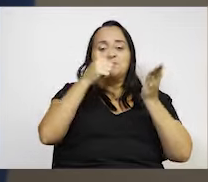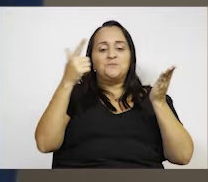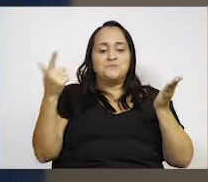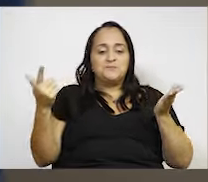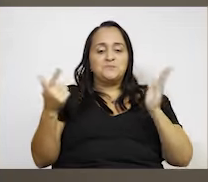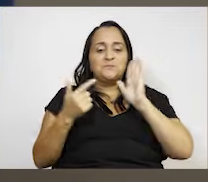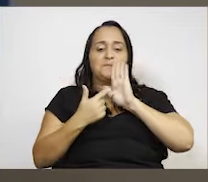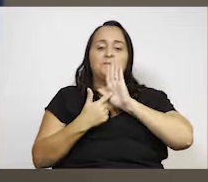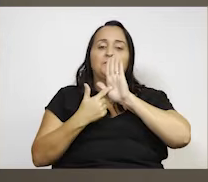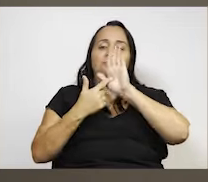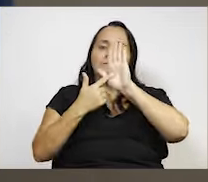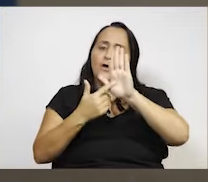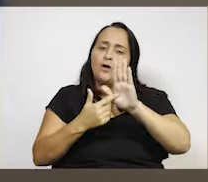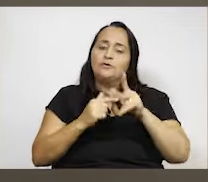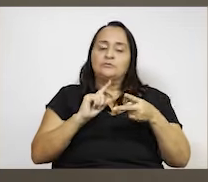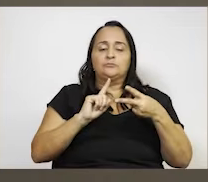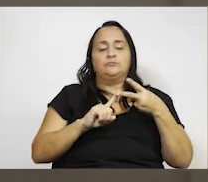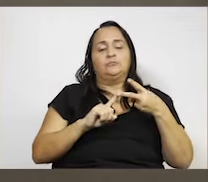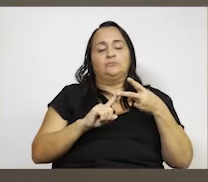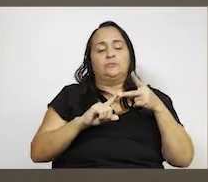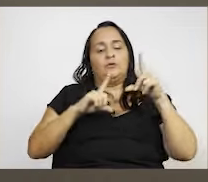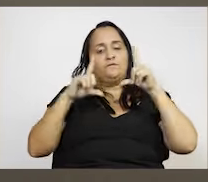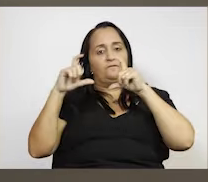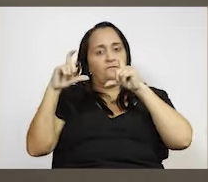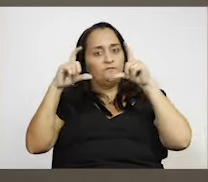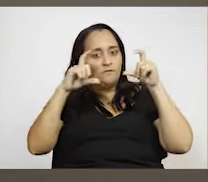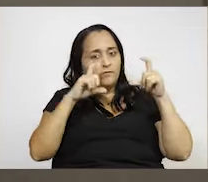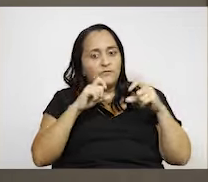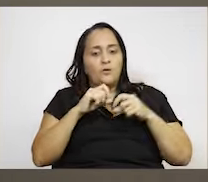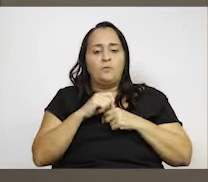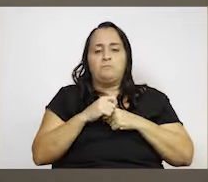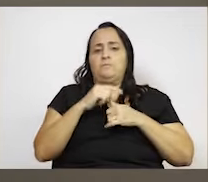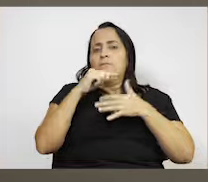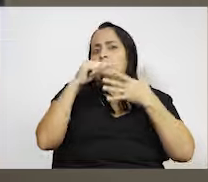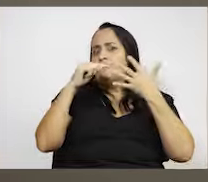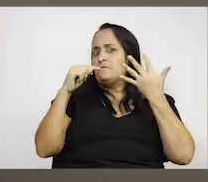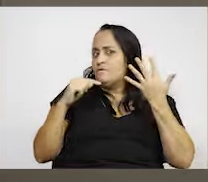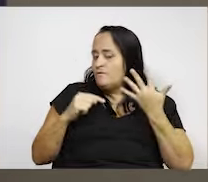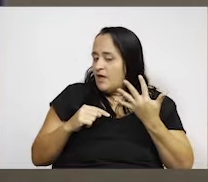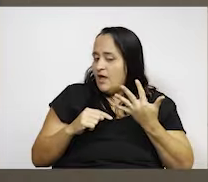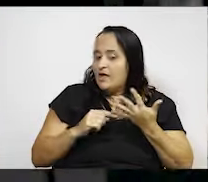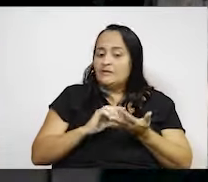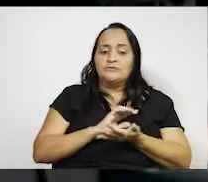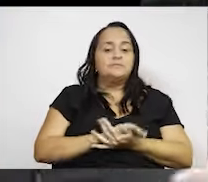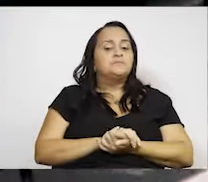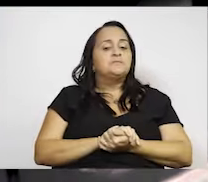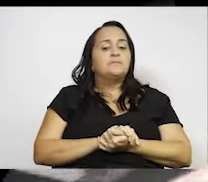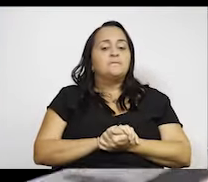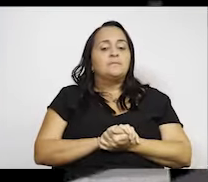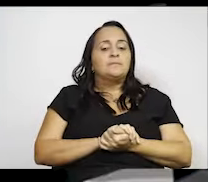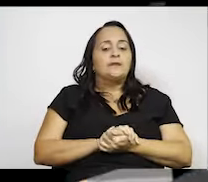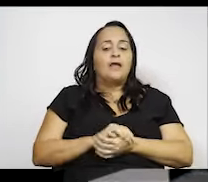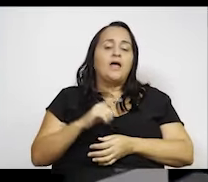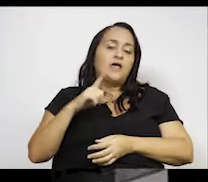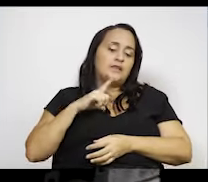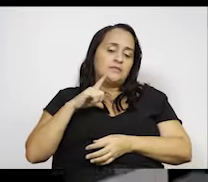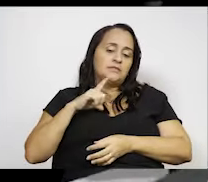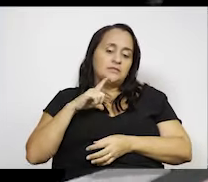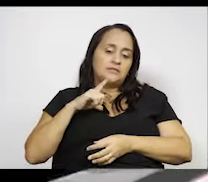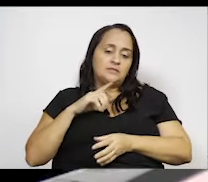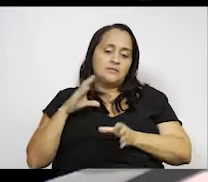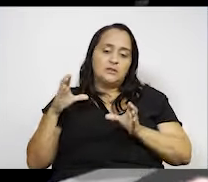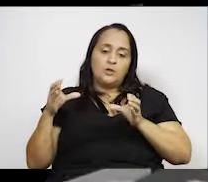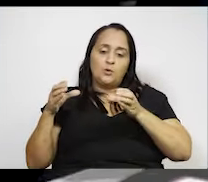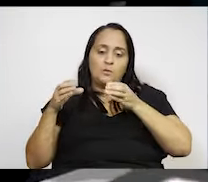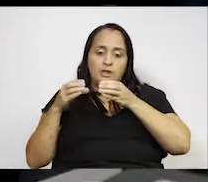construir hoje, feito por um repórter, por um fotógrafo, por vários repórteres, por vários fotógrafos. E aí